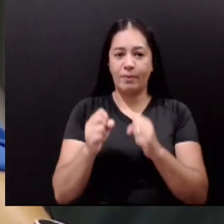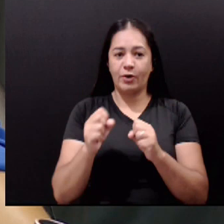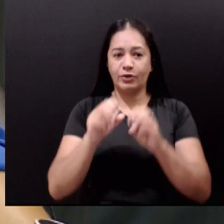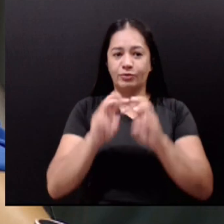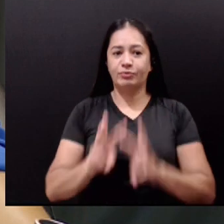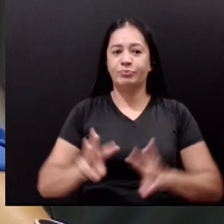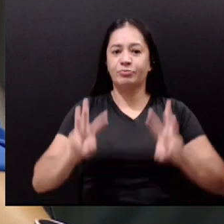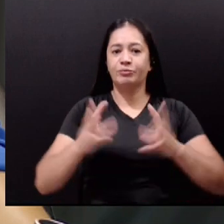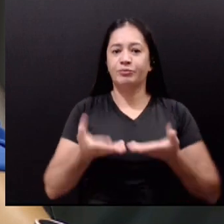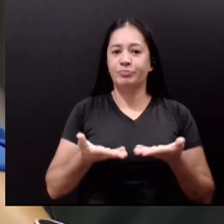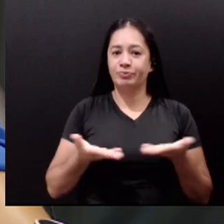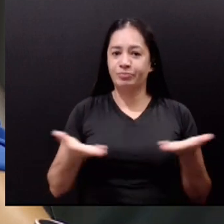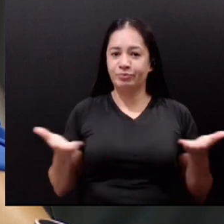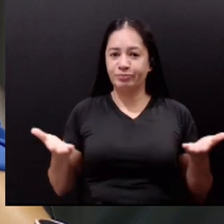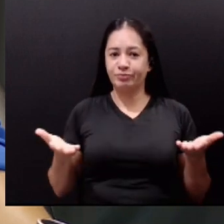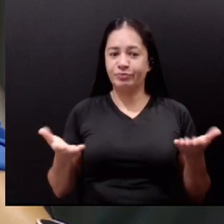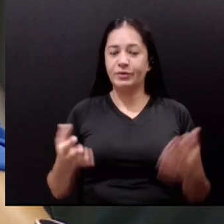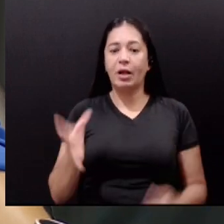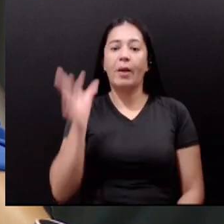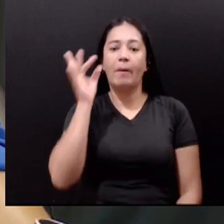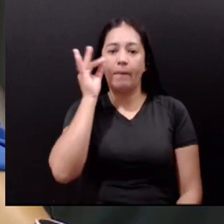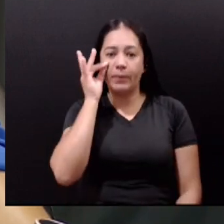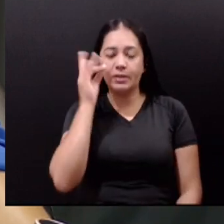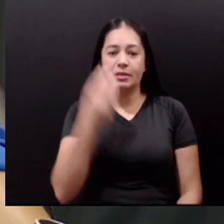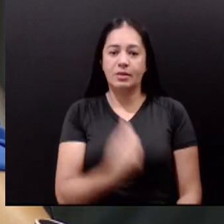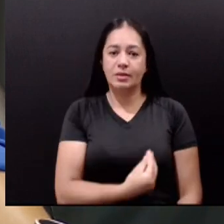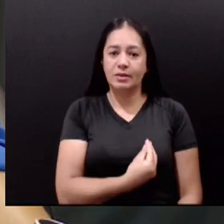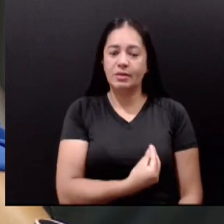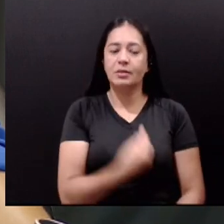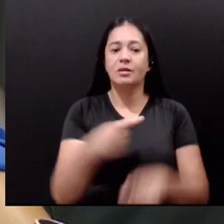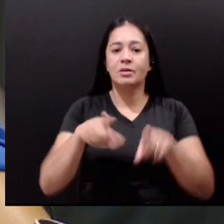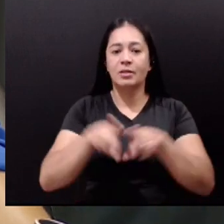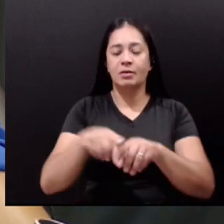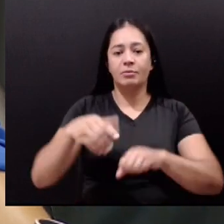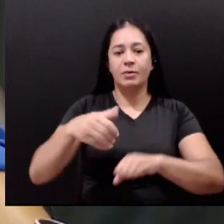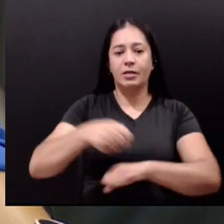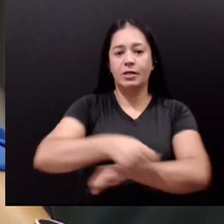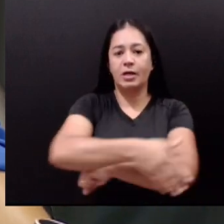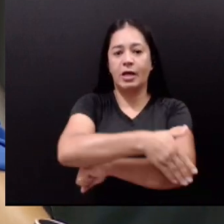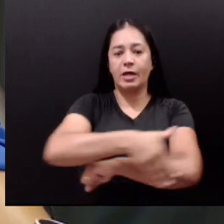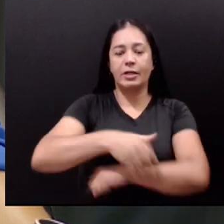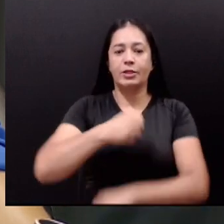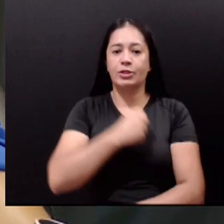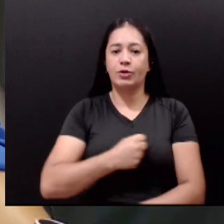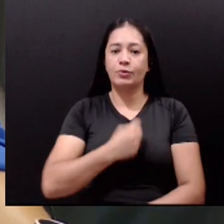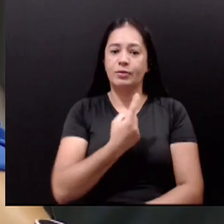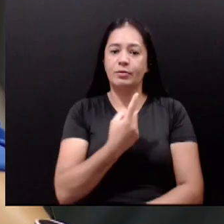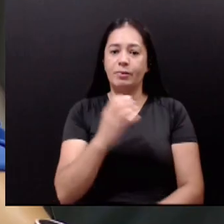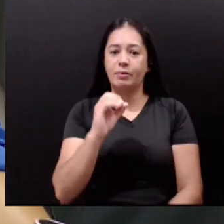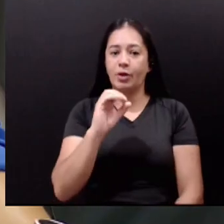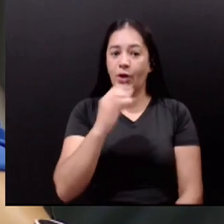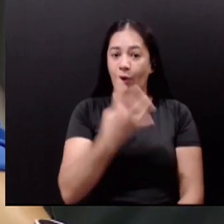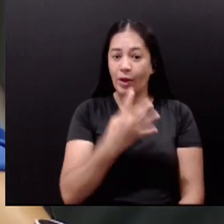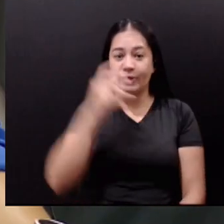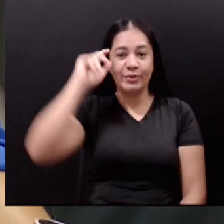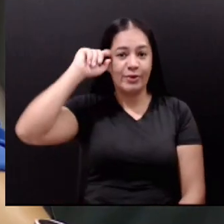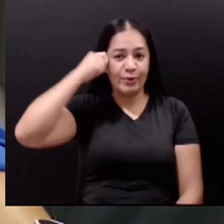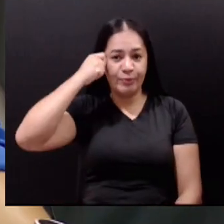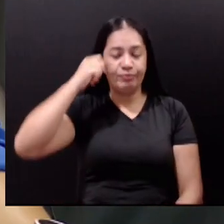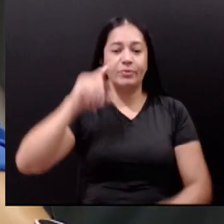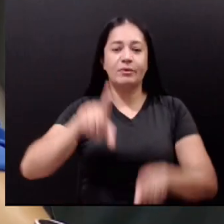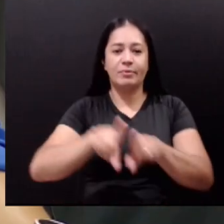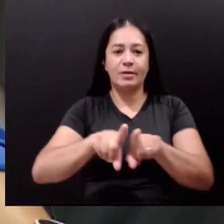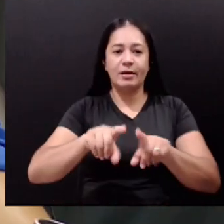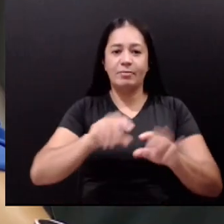campinas.sp.leg.br, de forma presencial no plenário. A entrada é pela Avenida da Saudade, 1004, no Ponte Preta. A audiência também será transmitida aqui pela